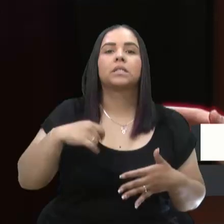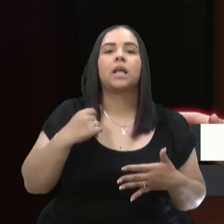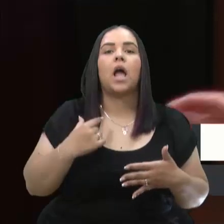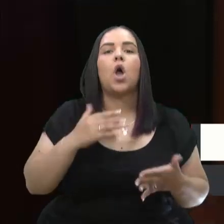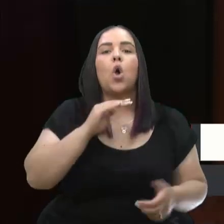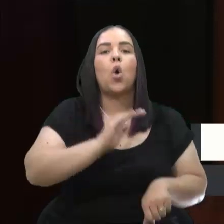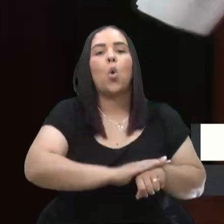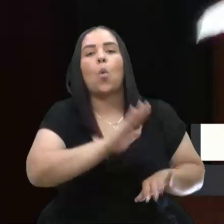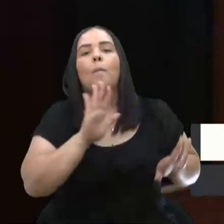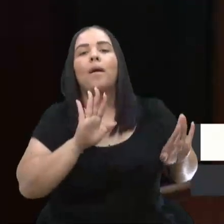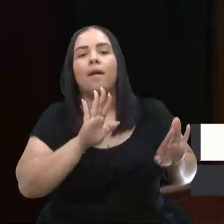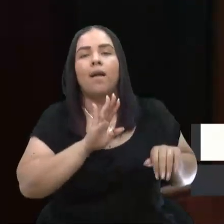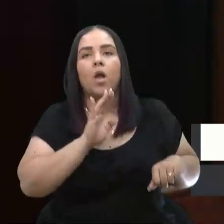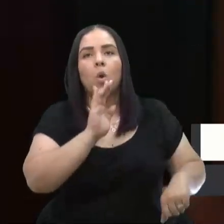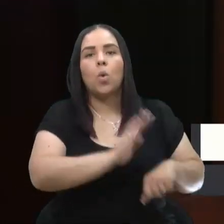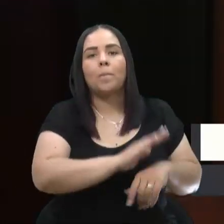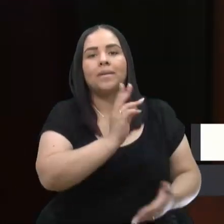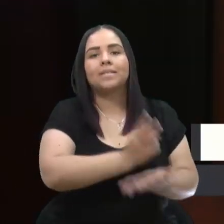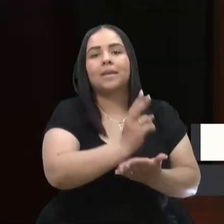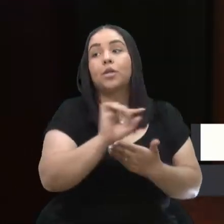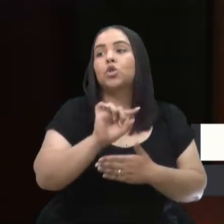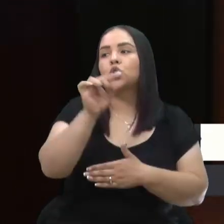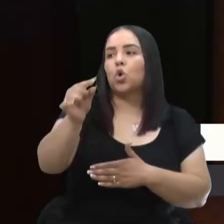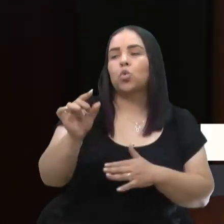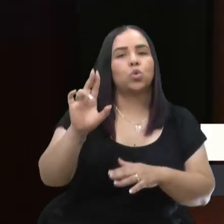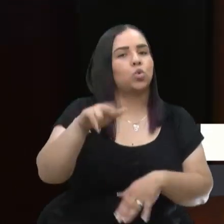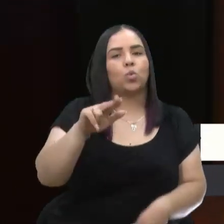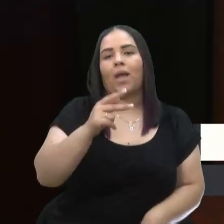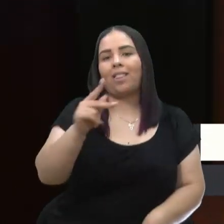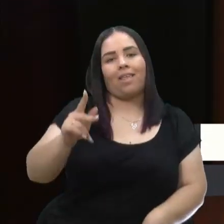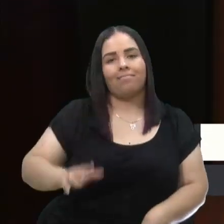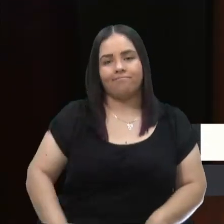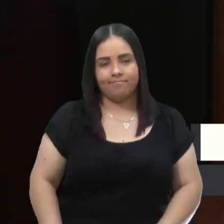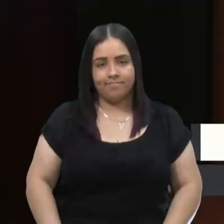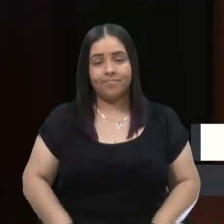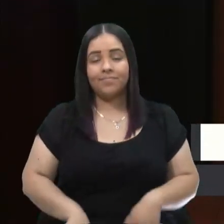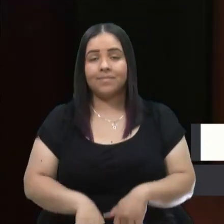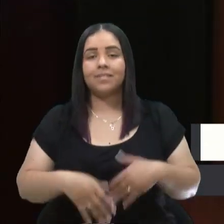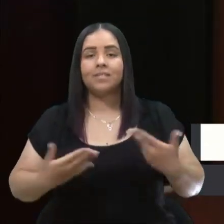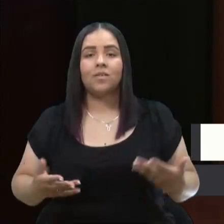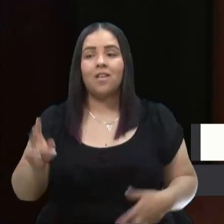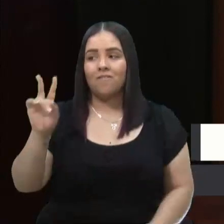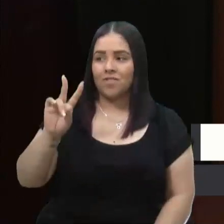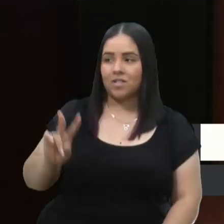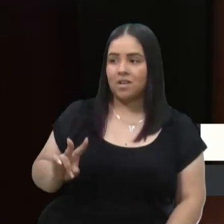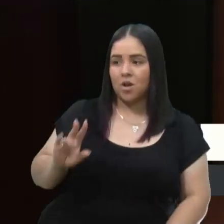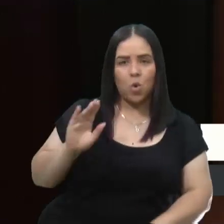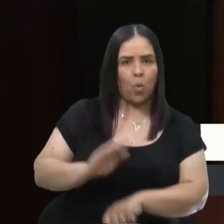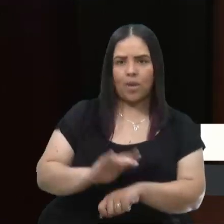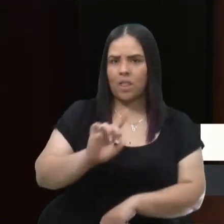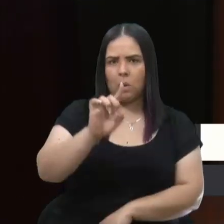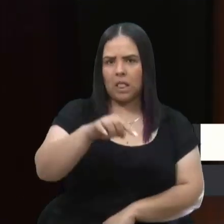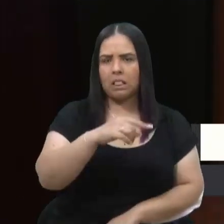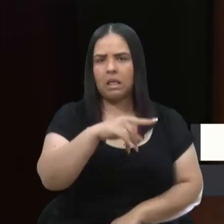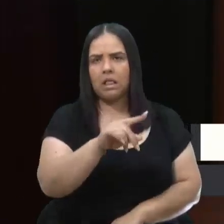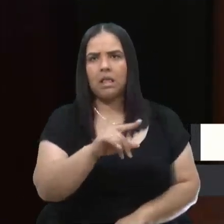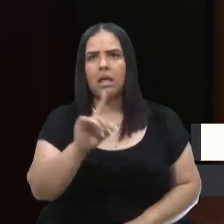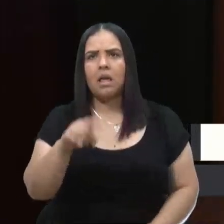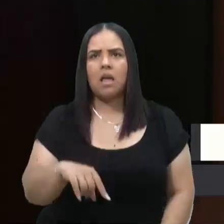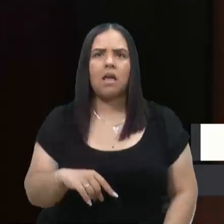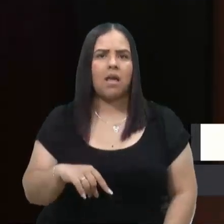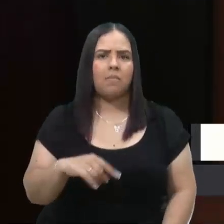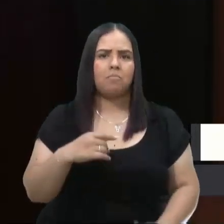né? Então a culpa é sempre dos outros, nunca é deles, né? Tanto é que na Venezuela a culpa não é deles, a Venezuela é do